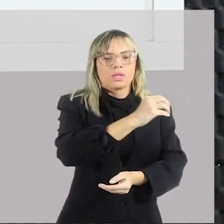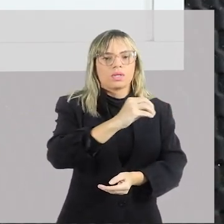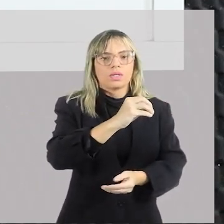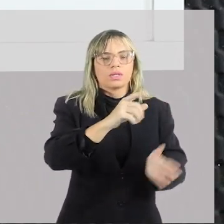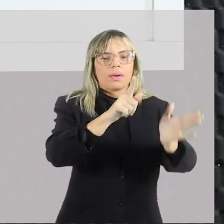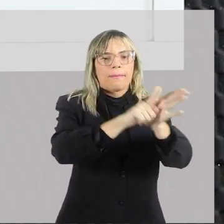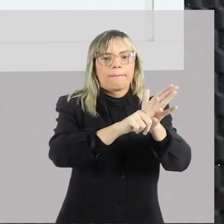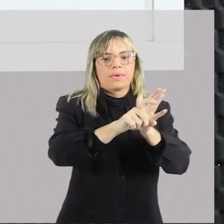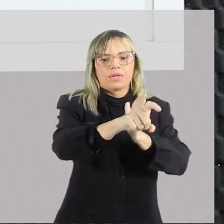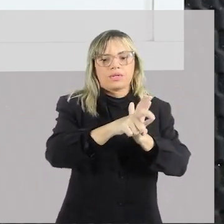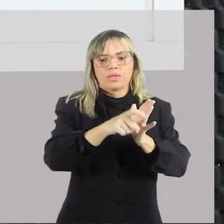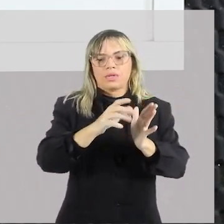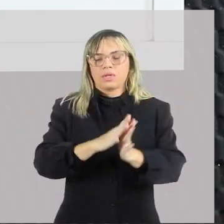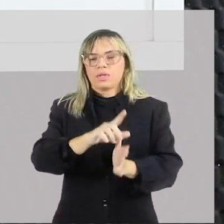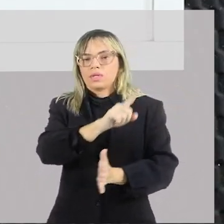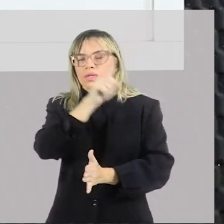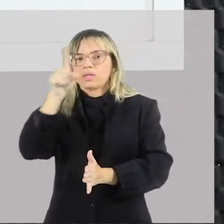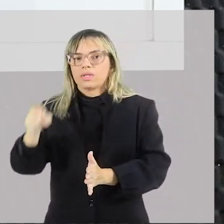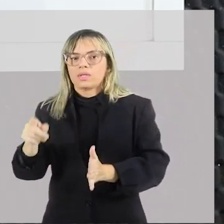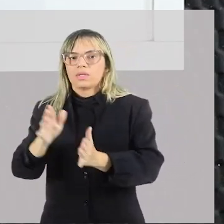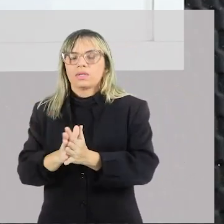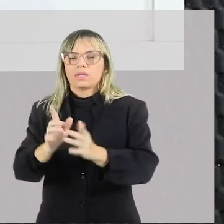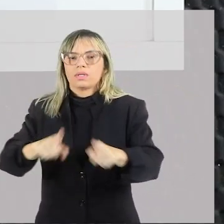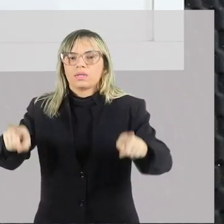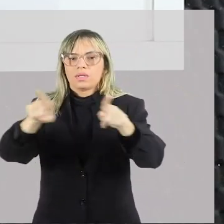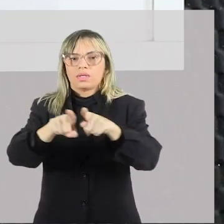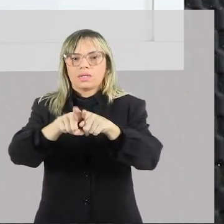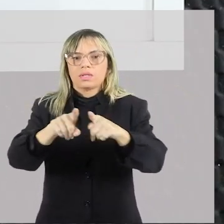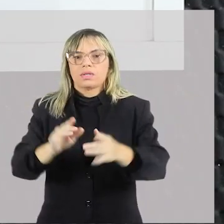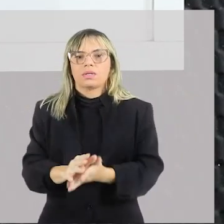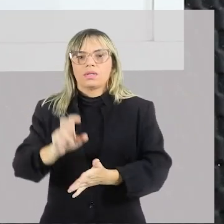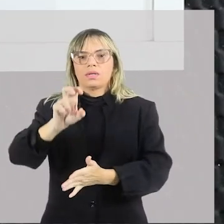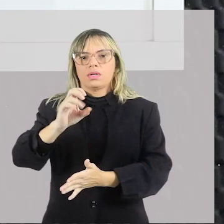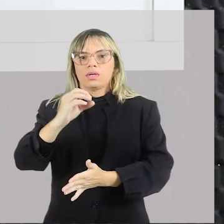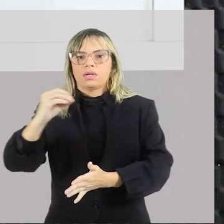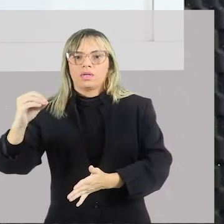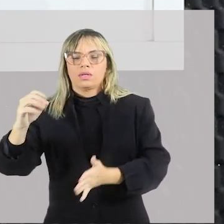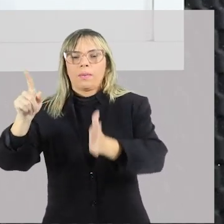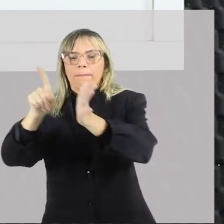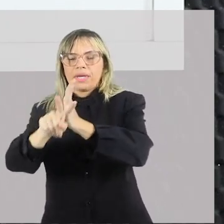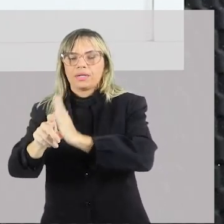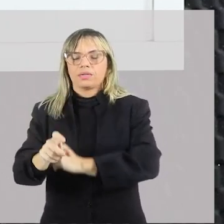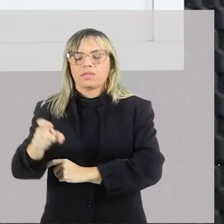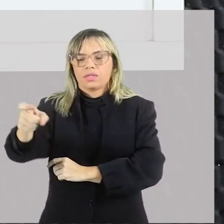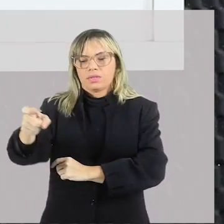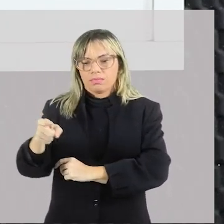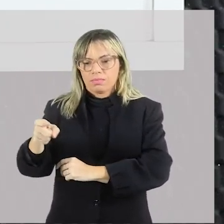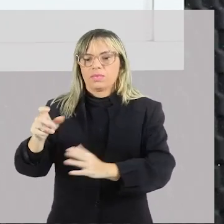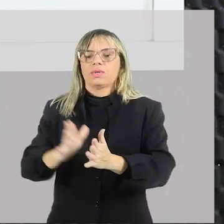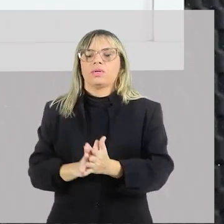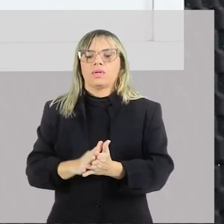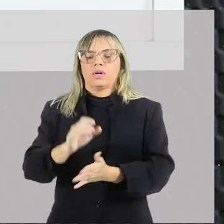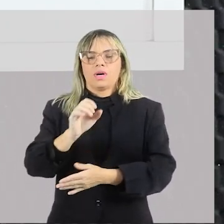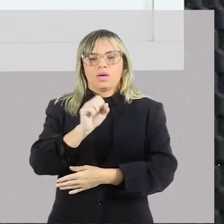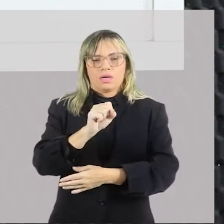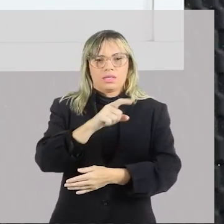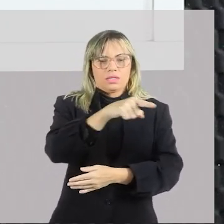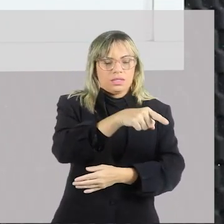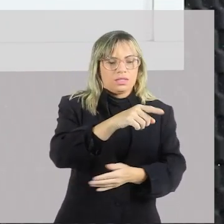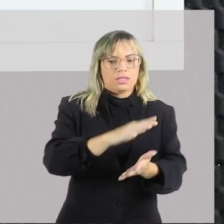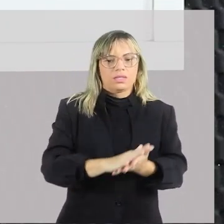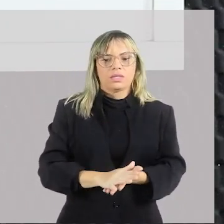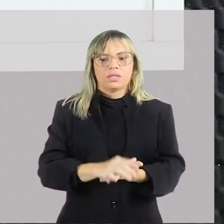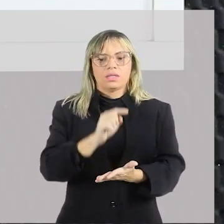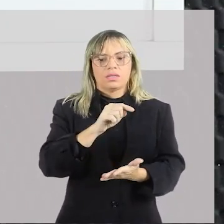x assim como outro lado vai ficar 500 menos esse x Aí sim esse cara aqui fala só